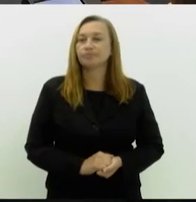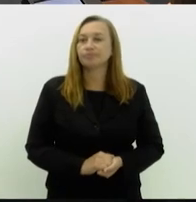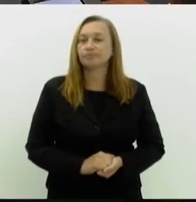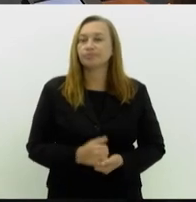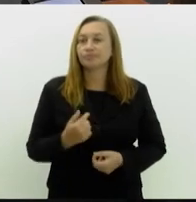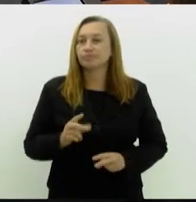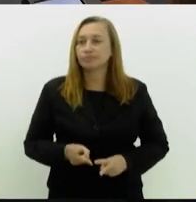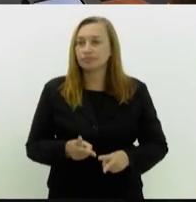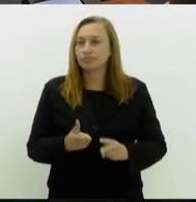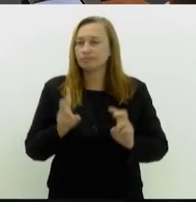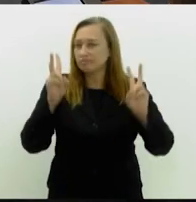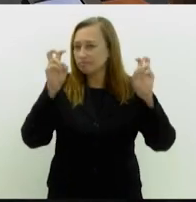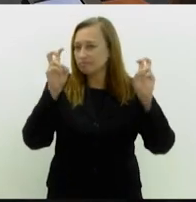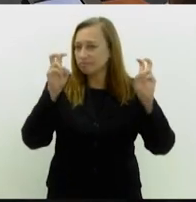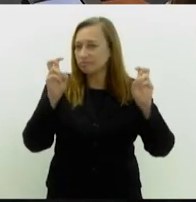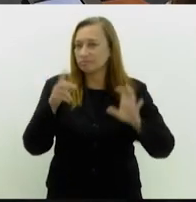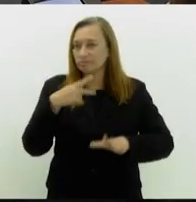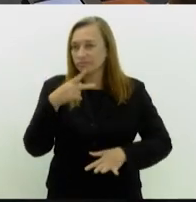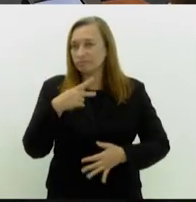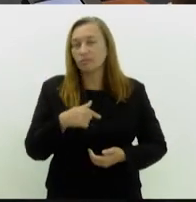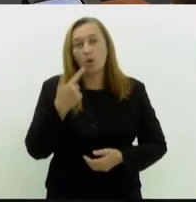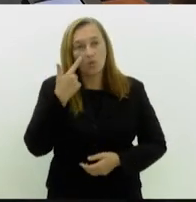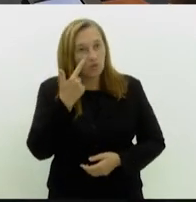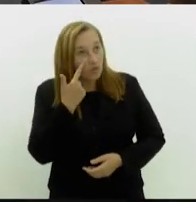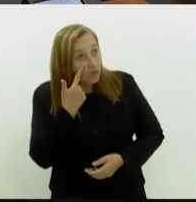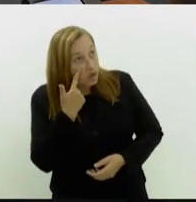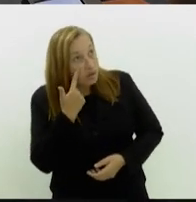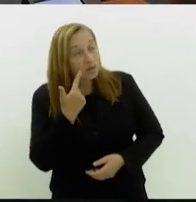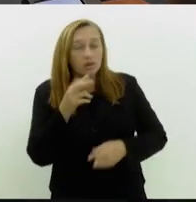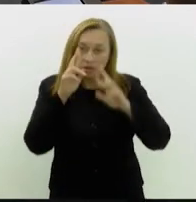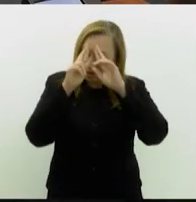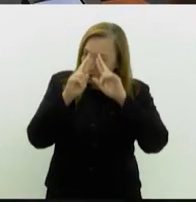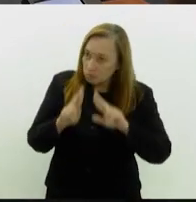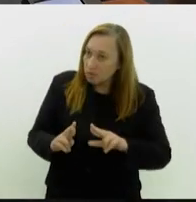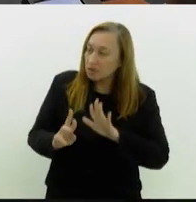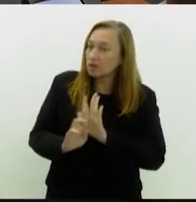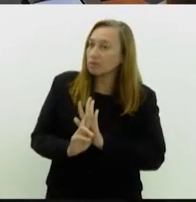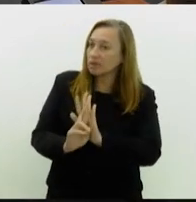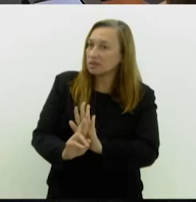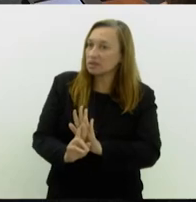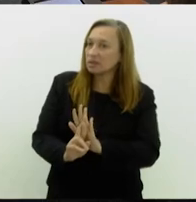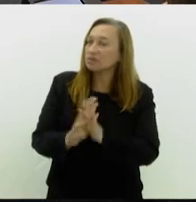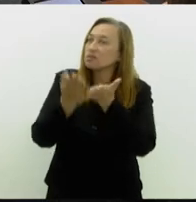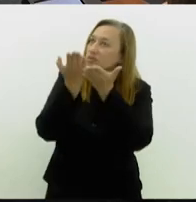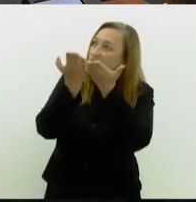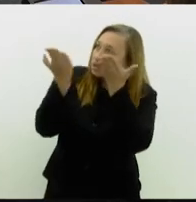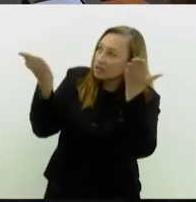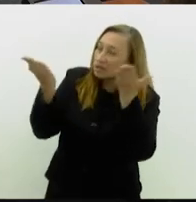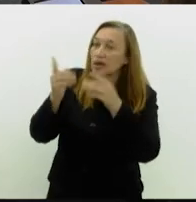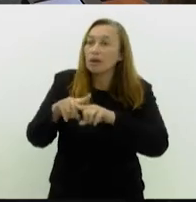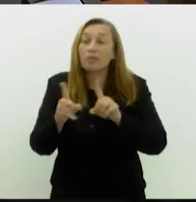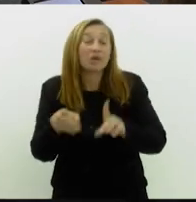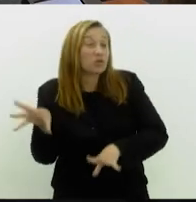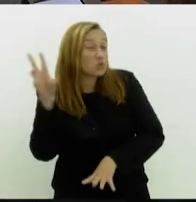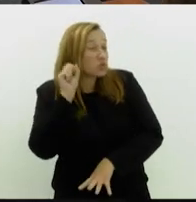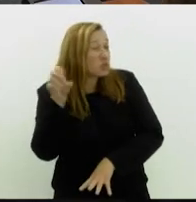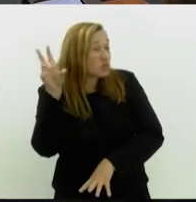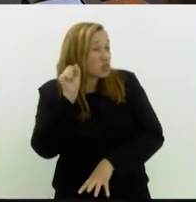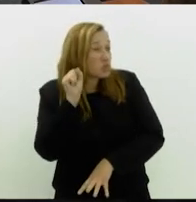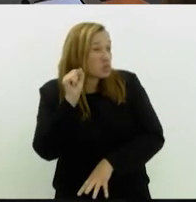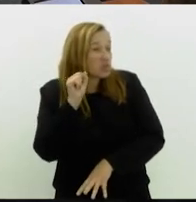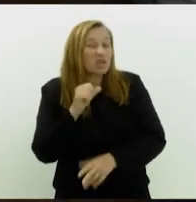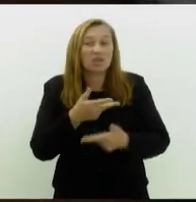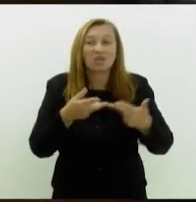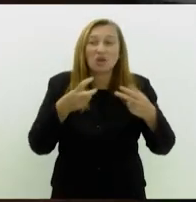sempre que esse assunto vem à tona eu vejo e Respeito as representações das categorias mas escuto